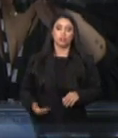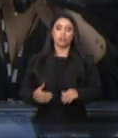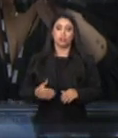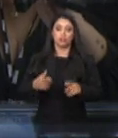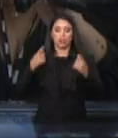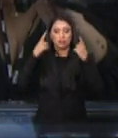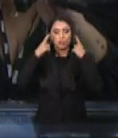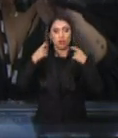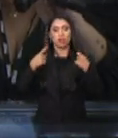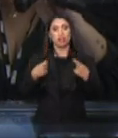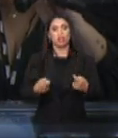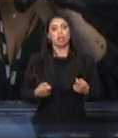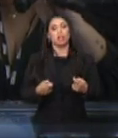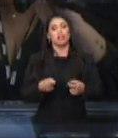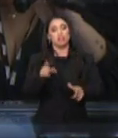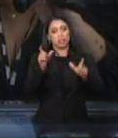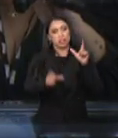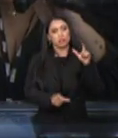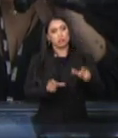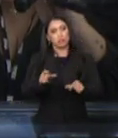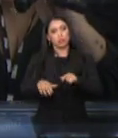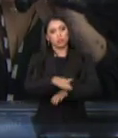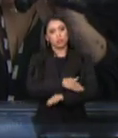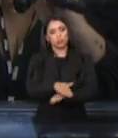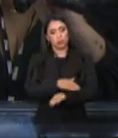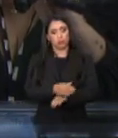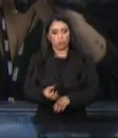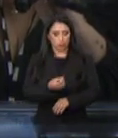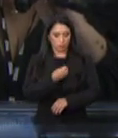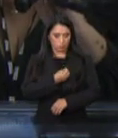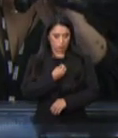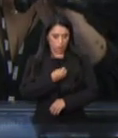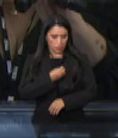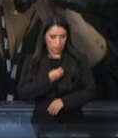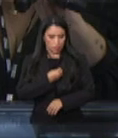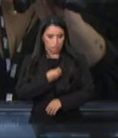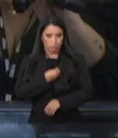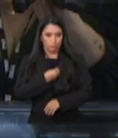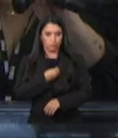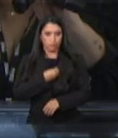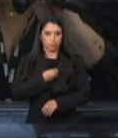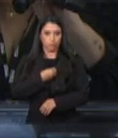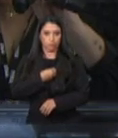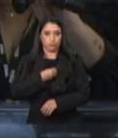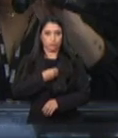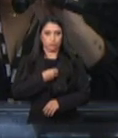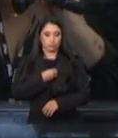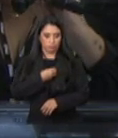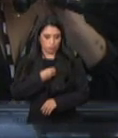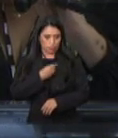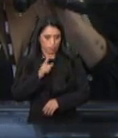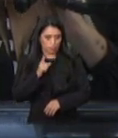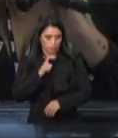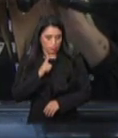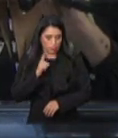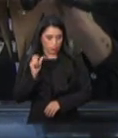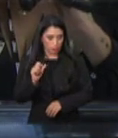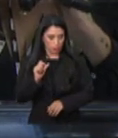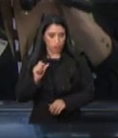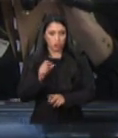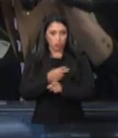a qual a população e situação de rua passa a mudança é desse estado de coisas inconstitucionais